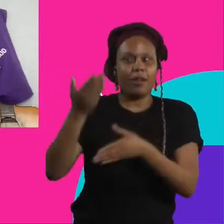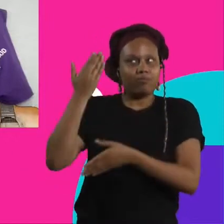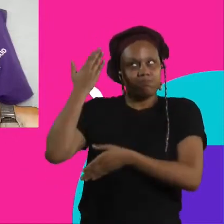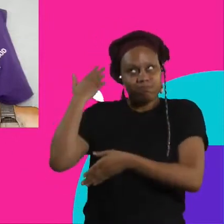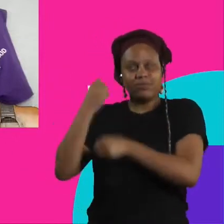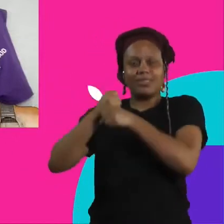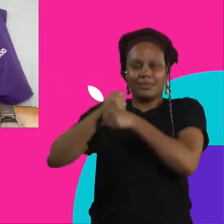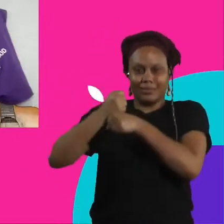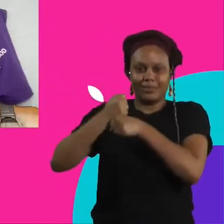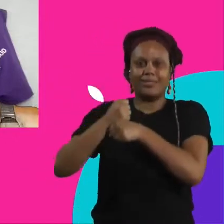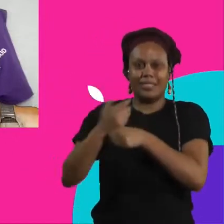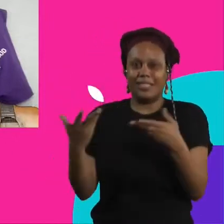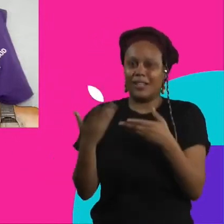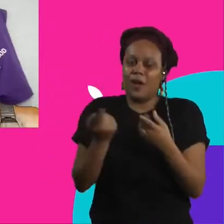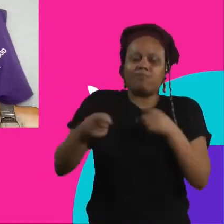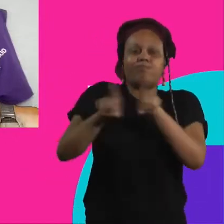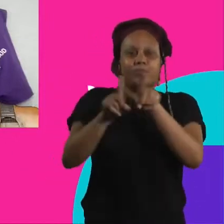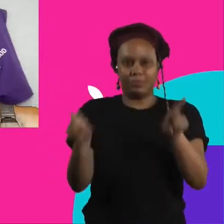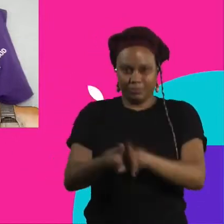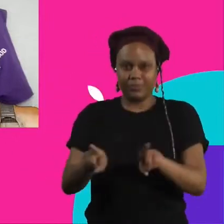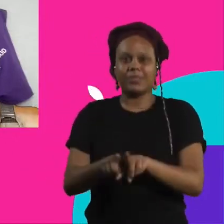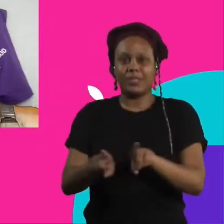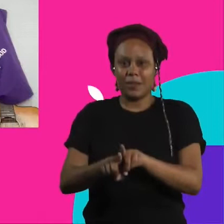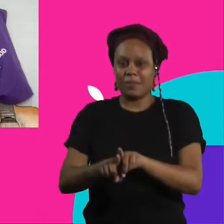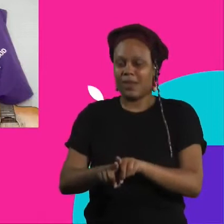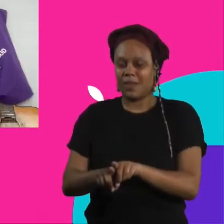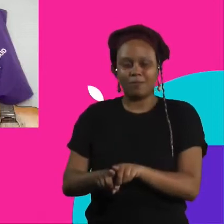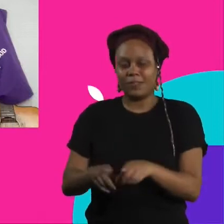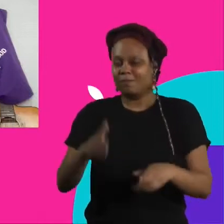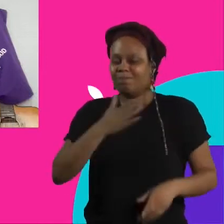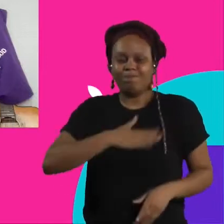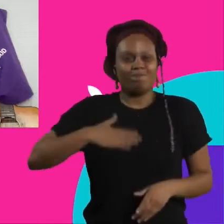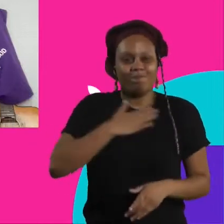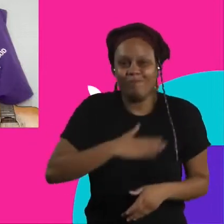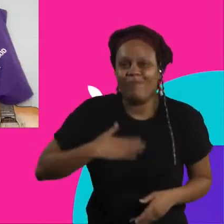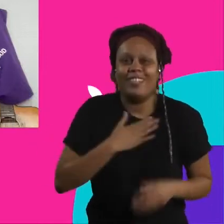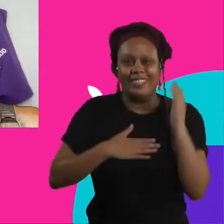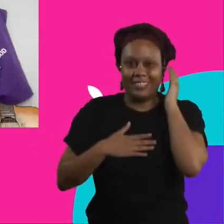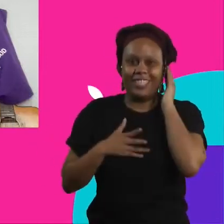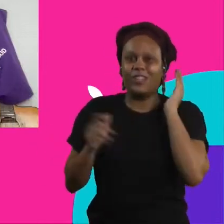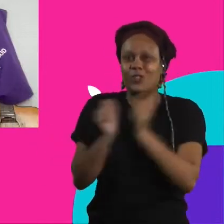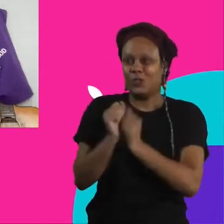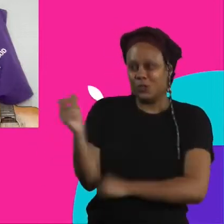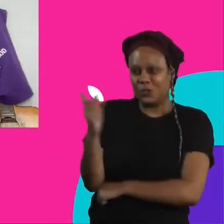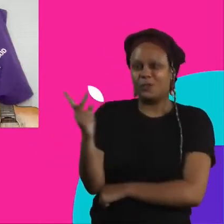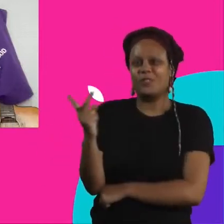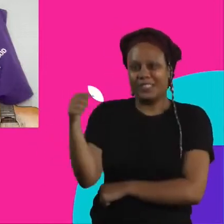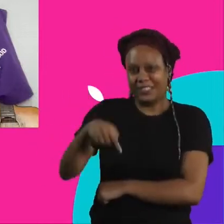é uma grande parceira, satisfação enorme estar aqui do seu lado, Lili, com o Henrique e com o Fausto. Vai lá, Lili.